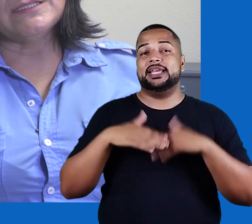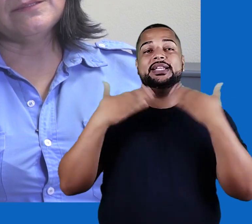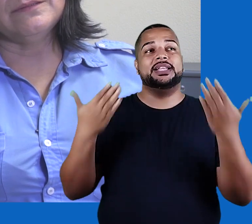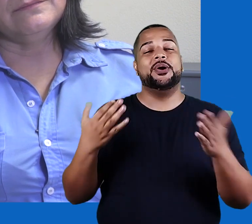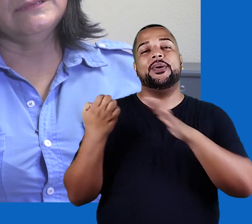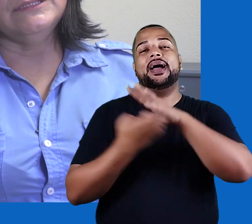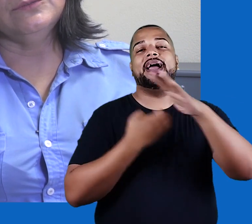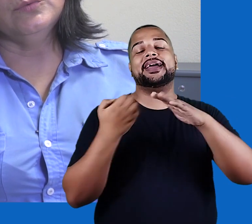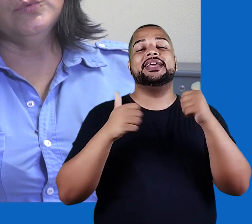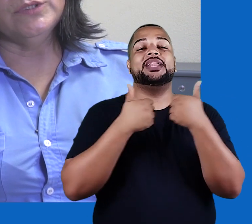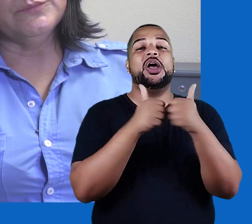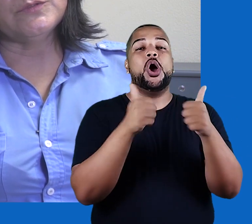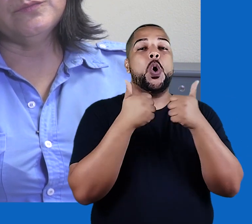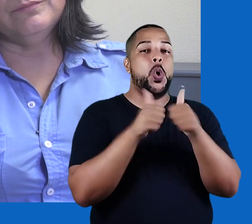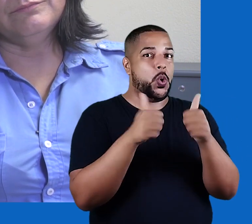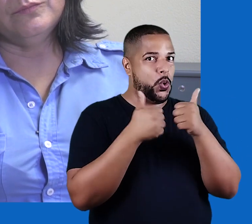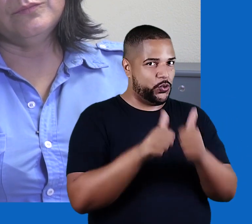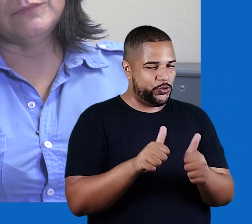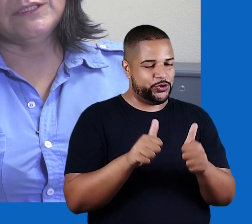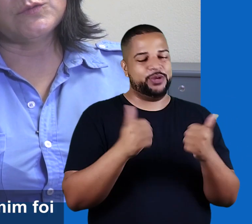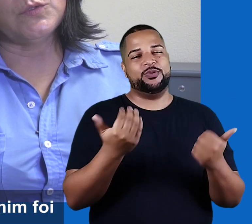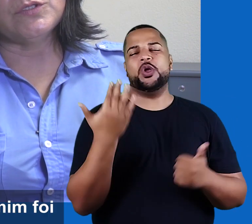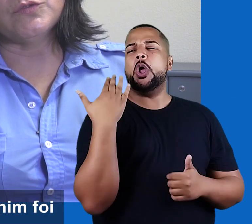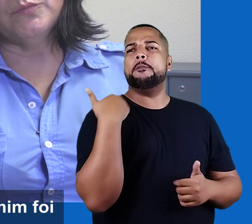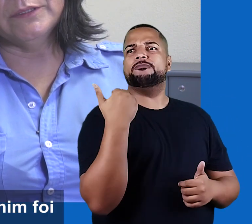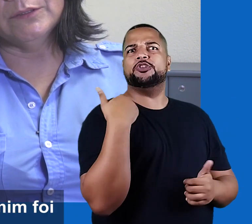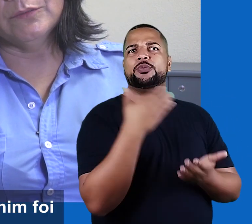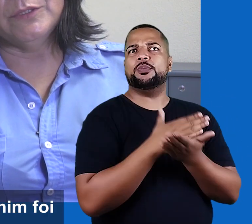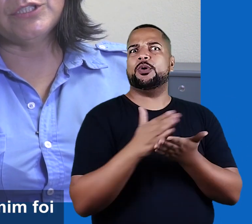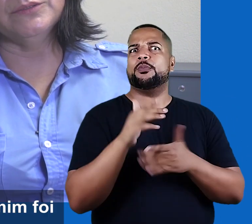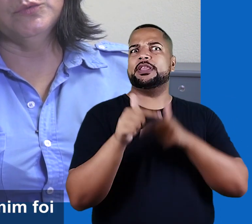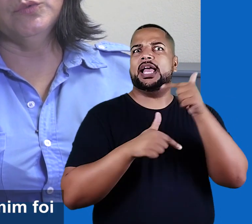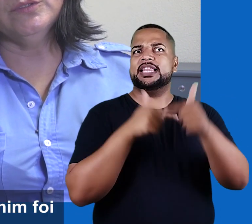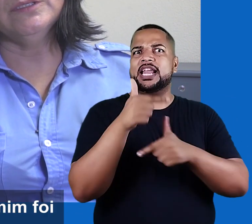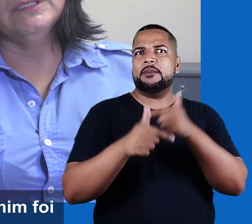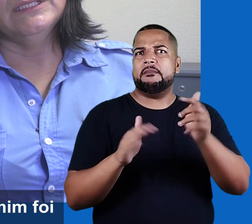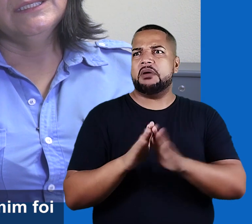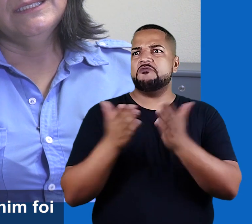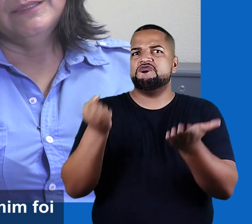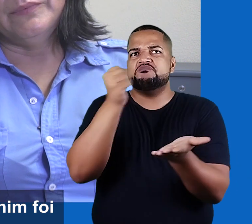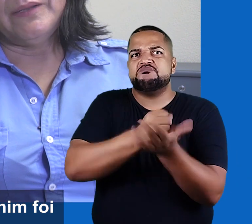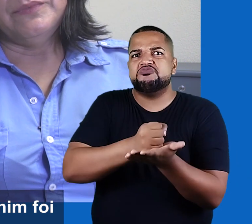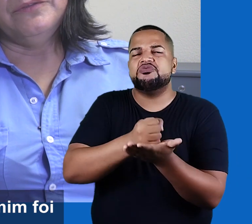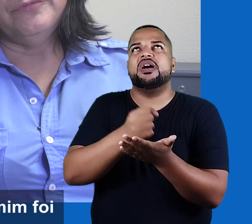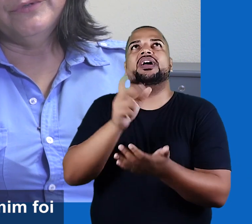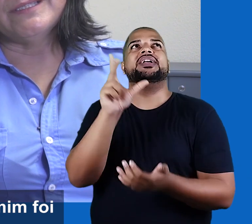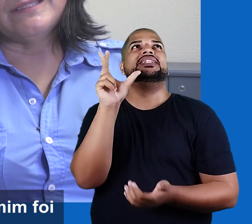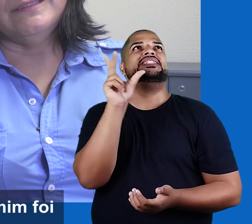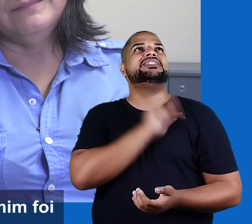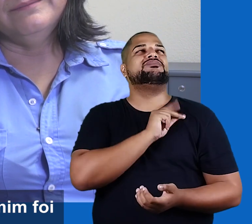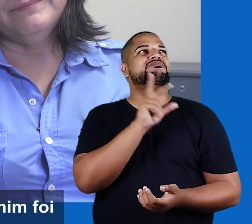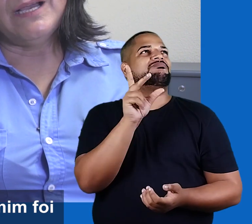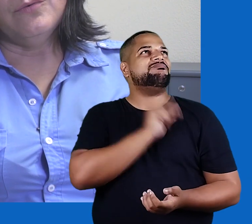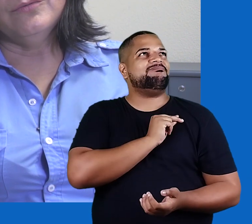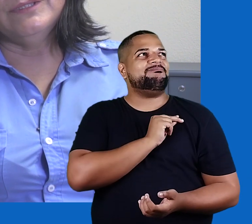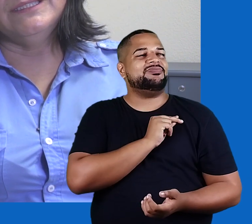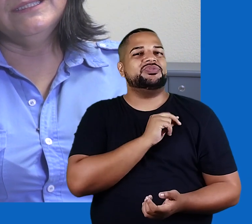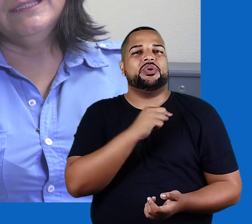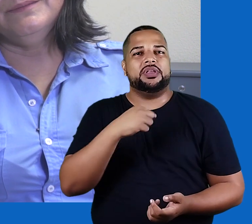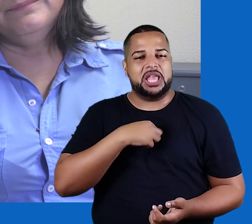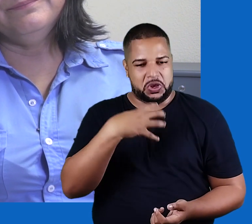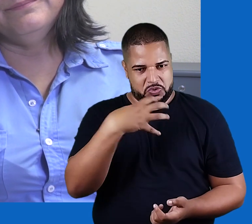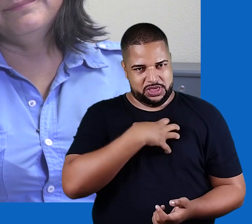a empresa do ônibus transporte urbano me chamou, para mim foi assim